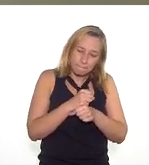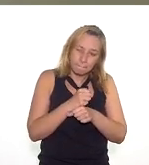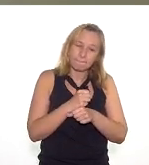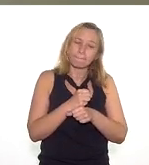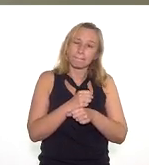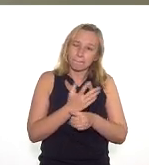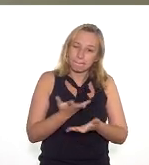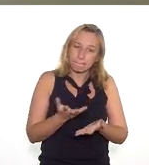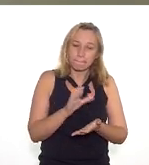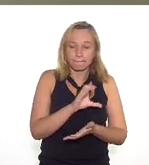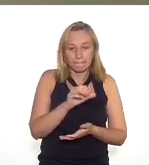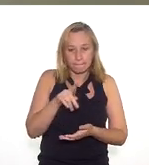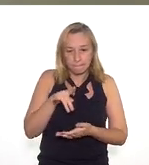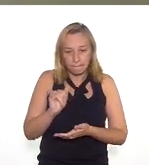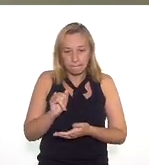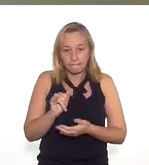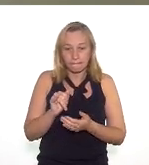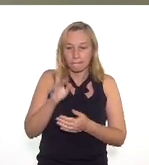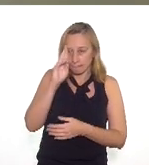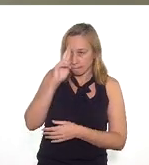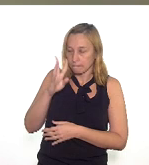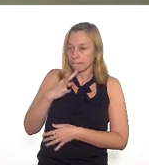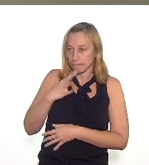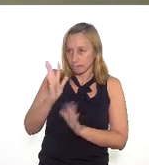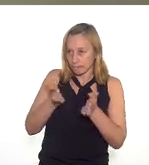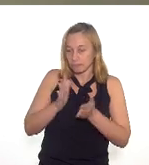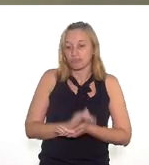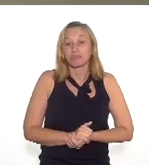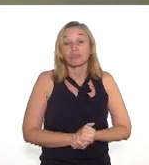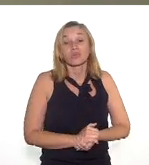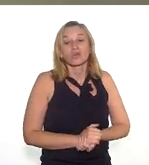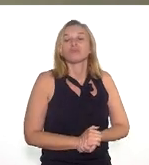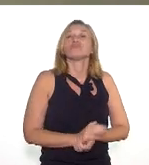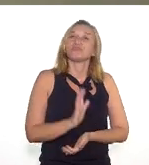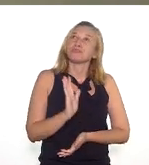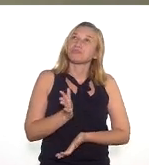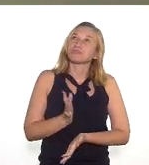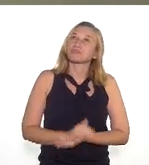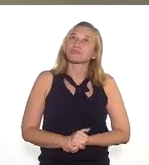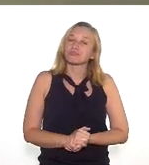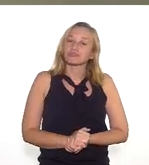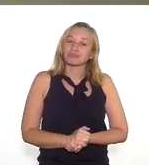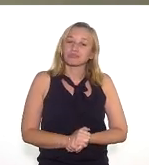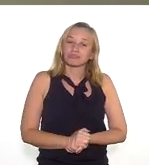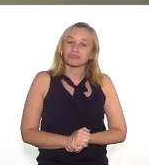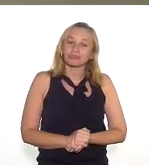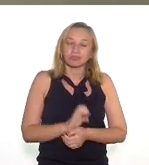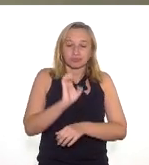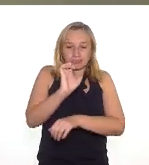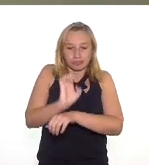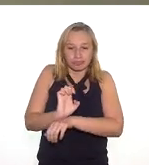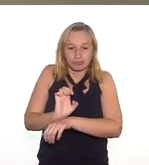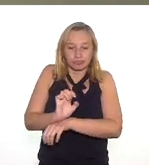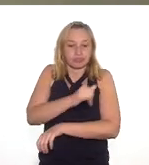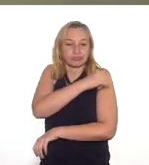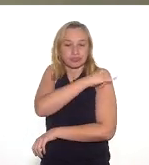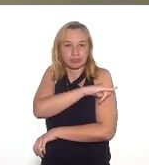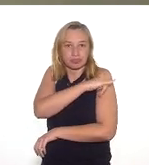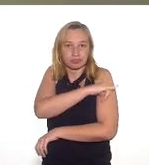rodadas de CPI. O senhor eu estou conhecendo hoje. Se alguma vez o Estado do Rio de